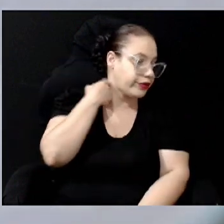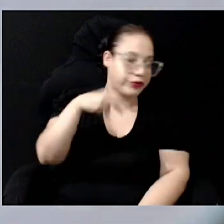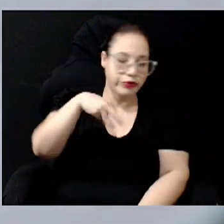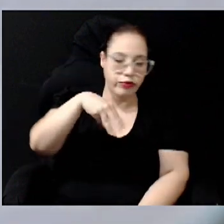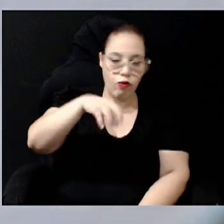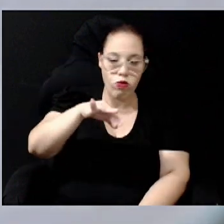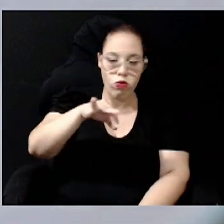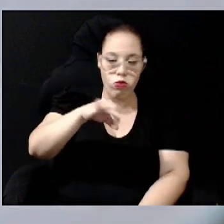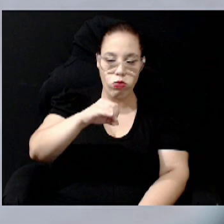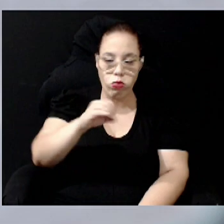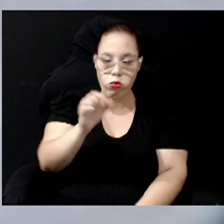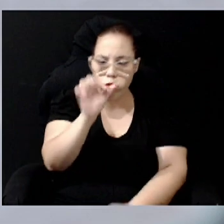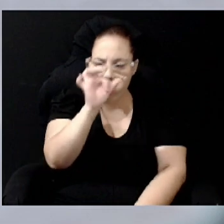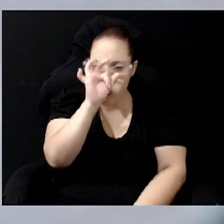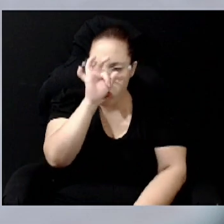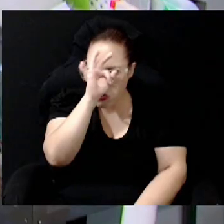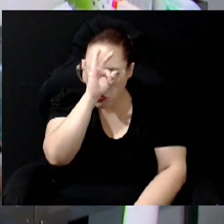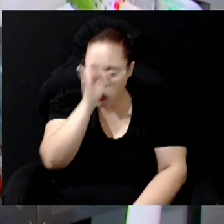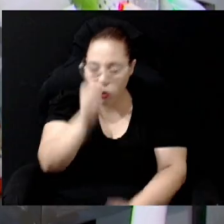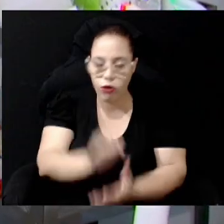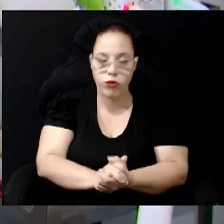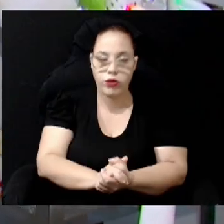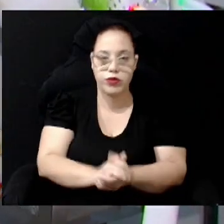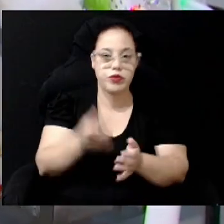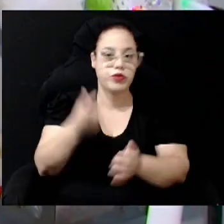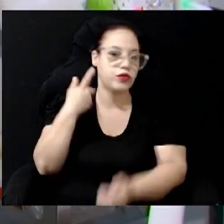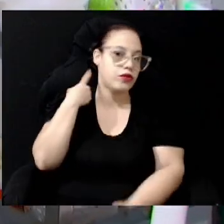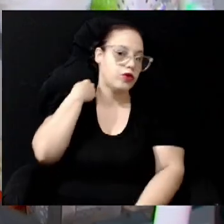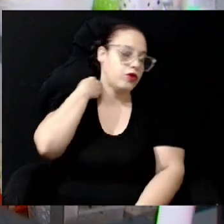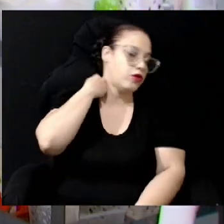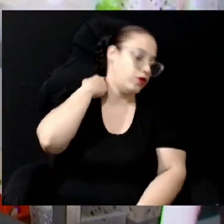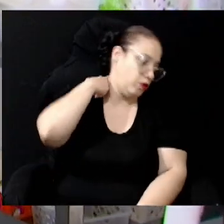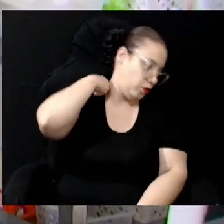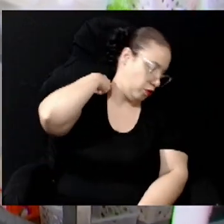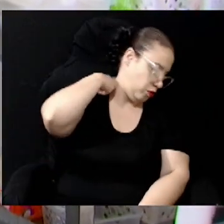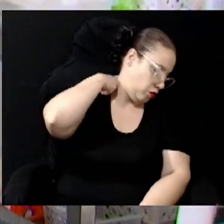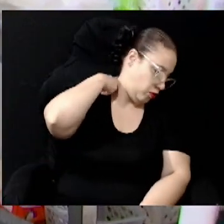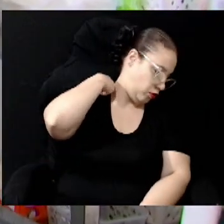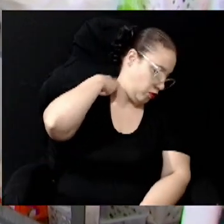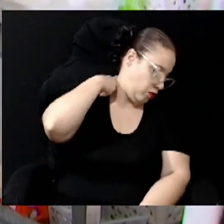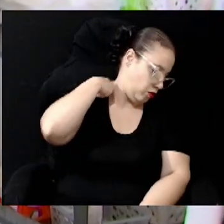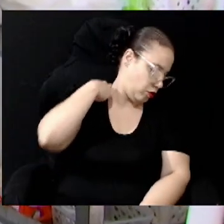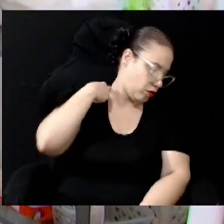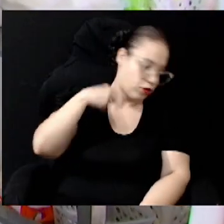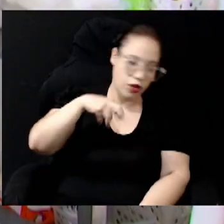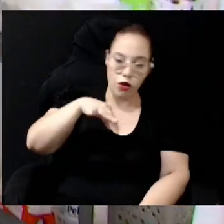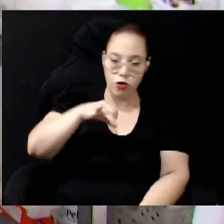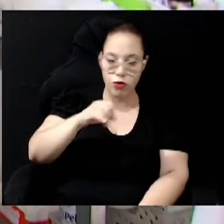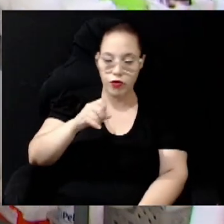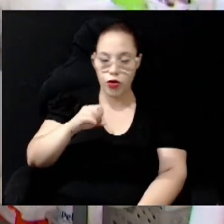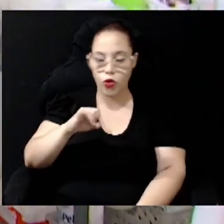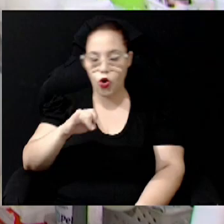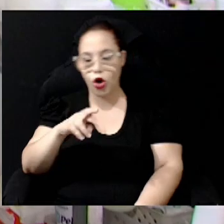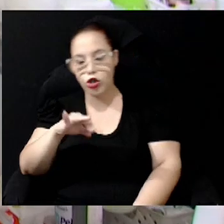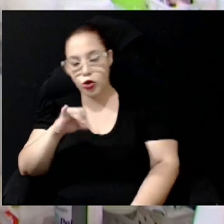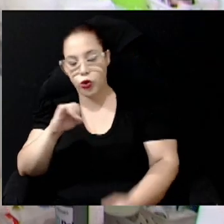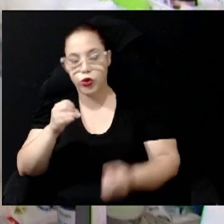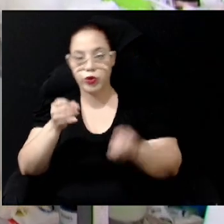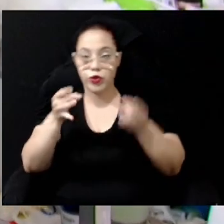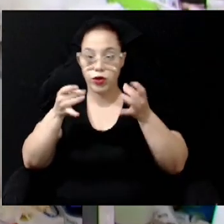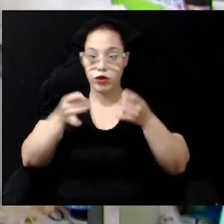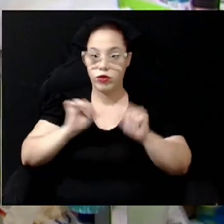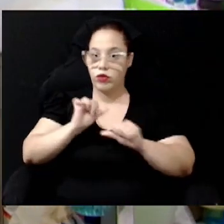tamanho de um grão de arroz que é implementado no dorso do animal. O microchip contém um código exclusivo e inalterável